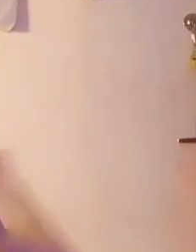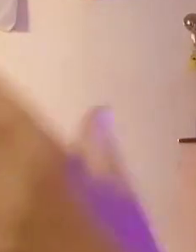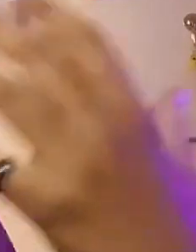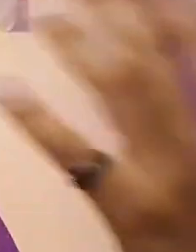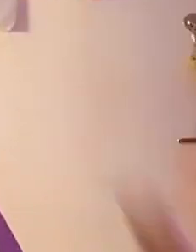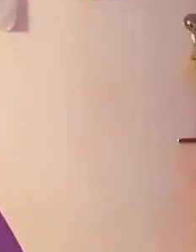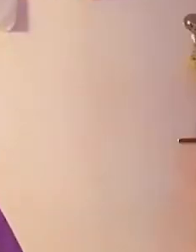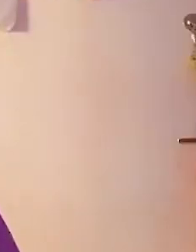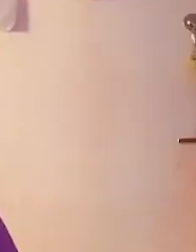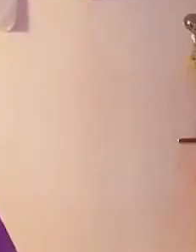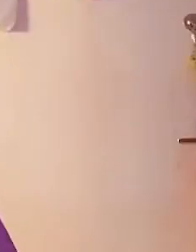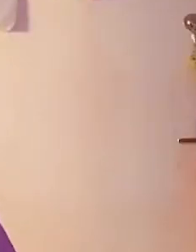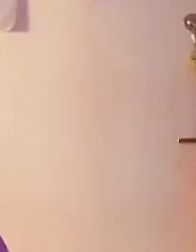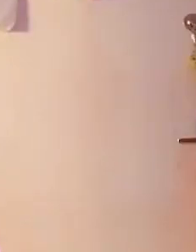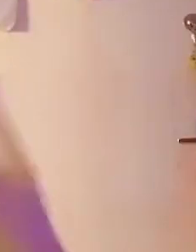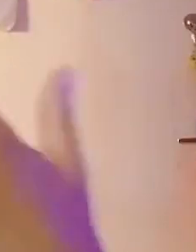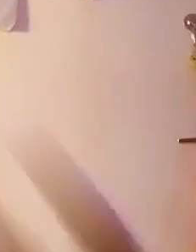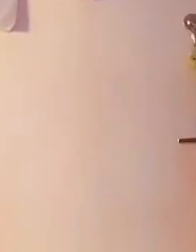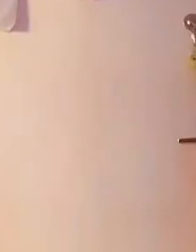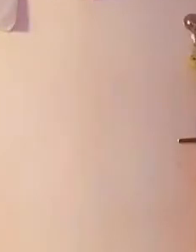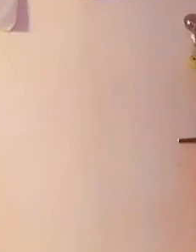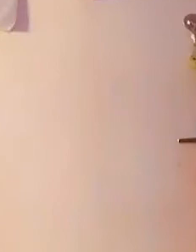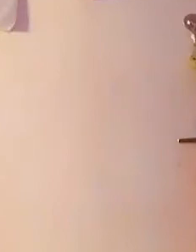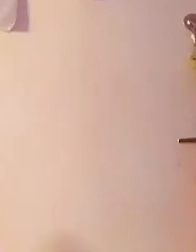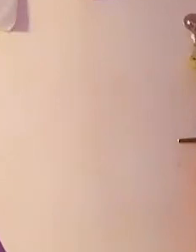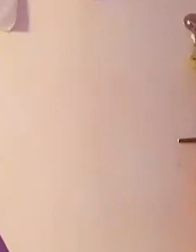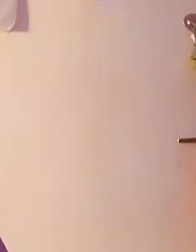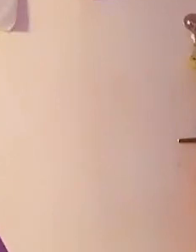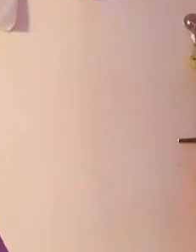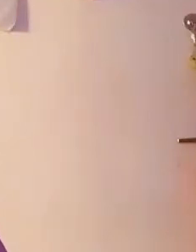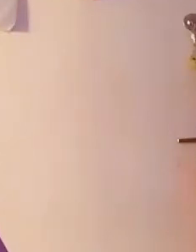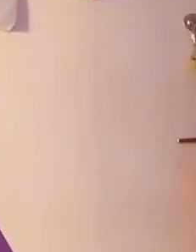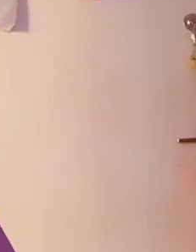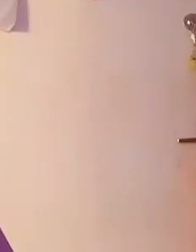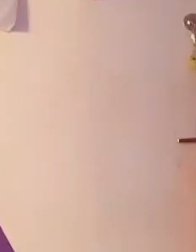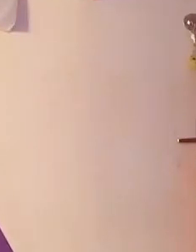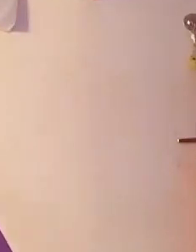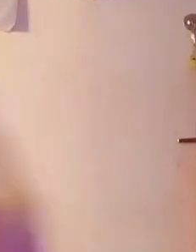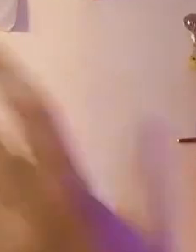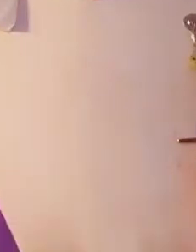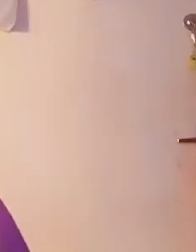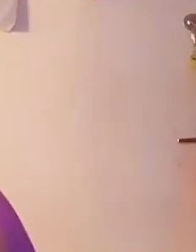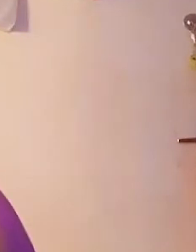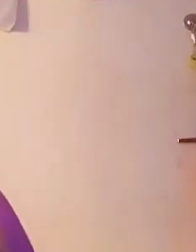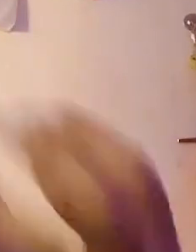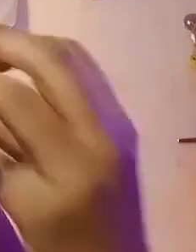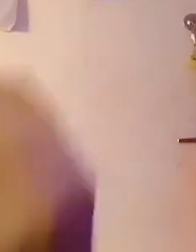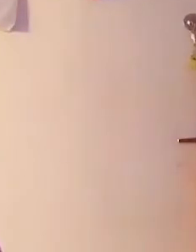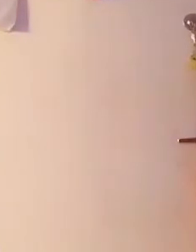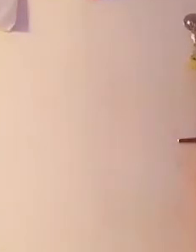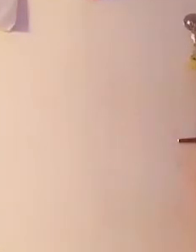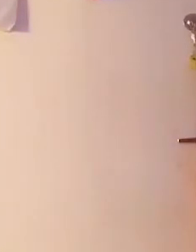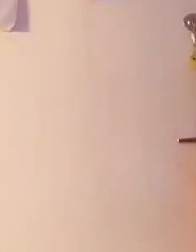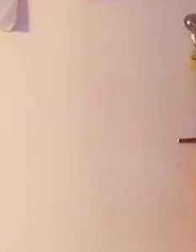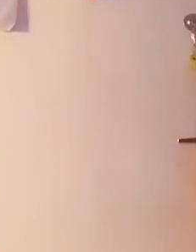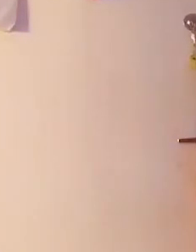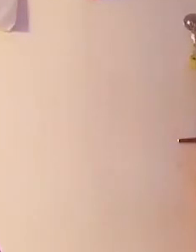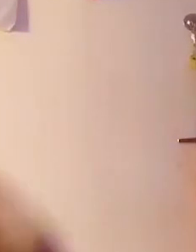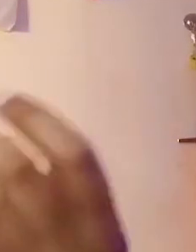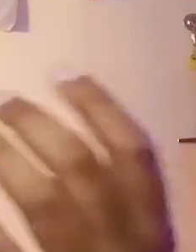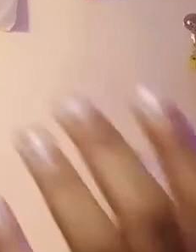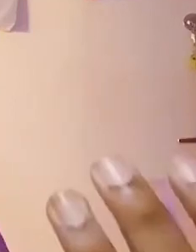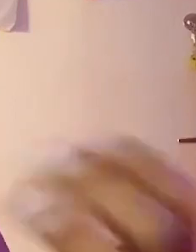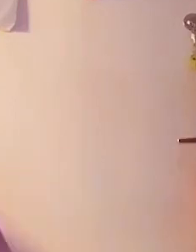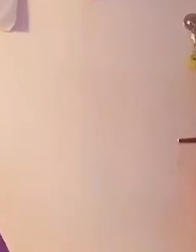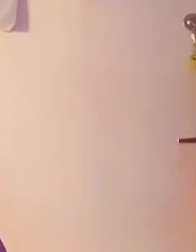sentiu quando você viu essa história, se ela se conecta com você. E também, se for possível, se você gostou muito dessa história, deixa um like pra mim, por